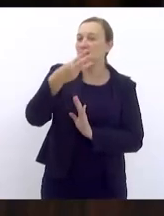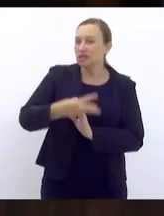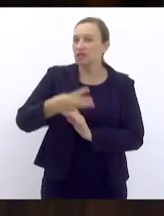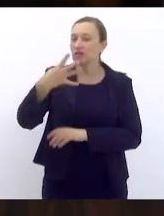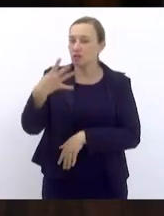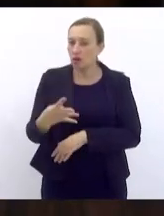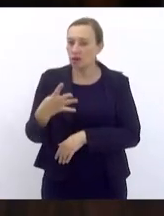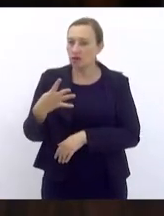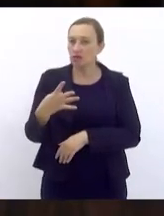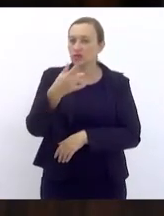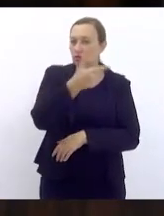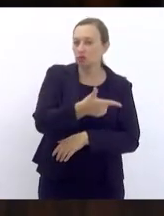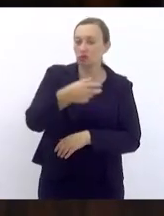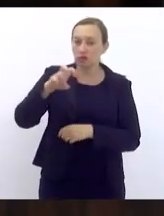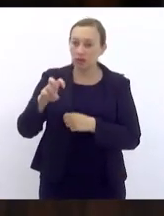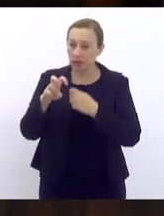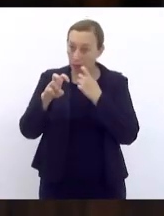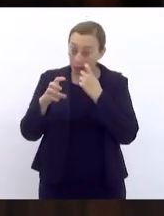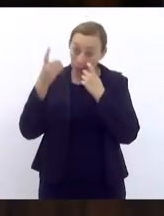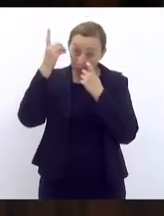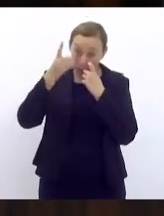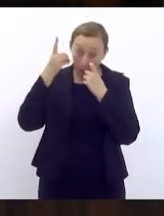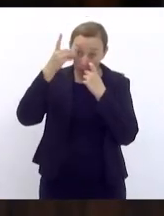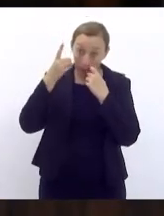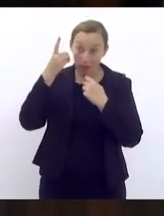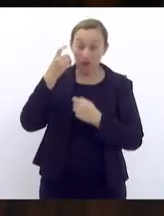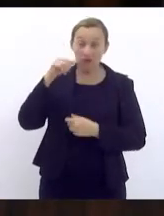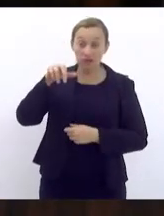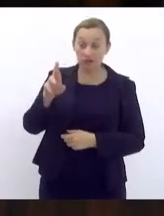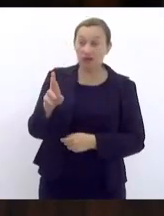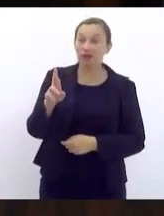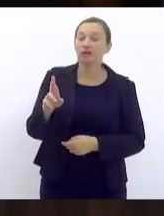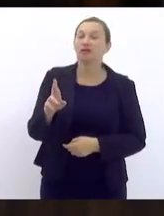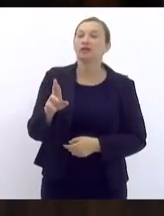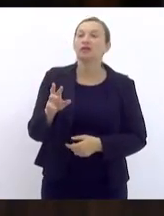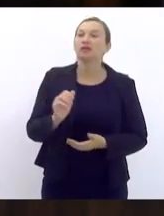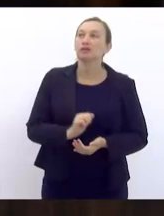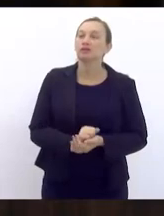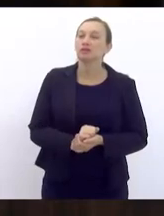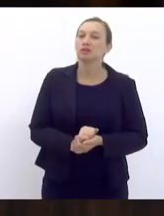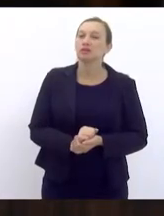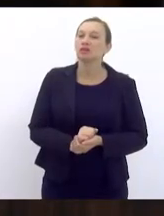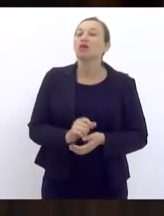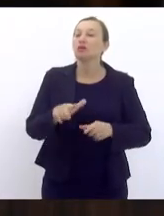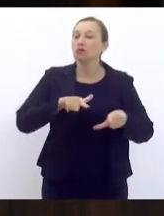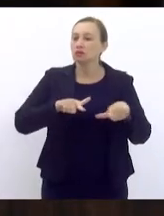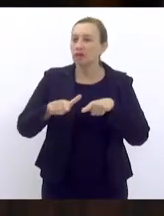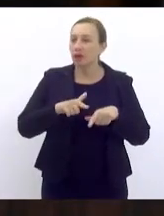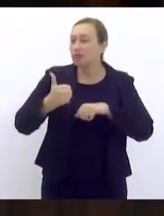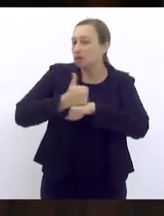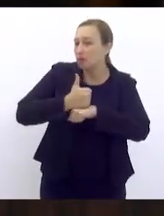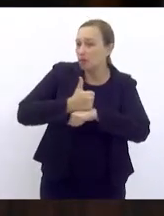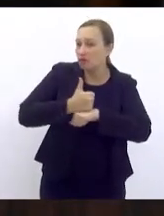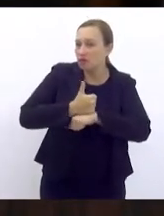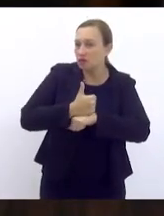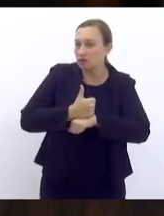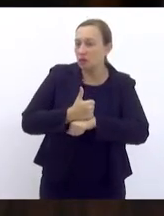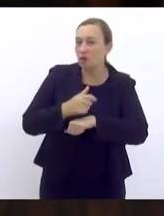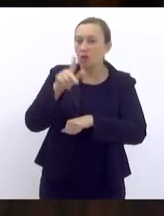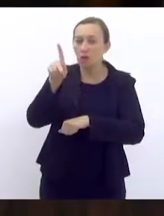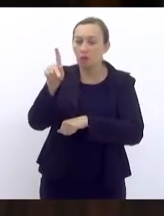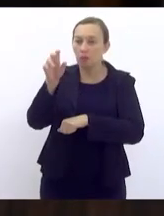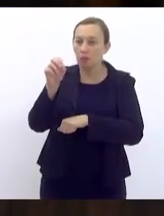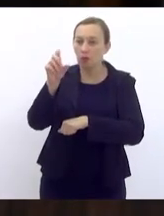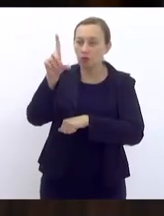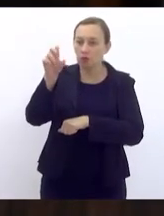234 de 2015, de autoria do deputado Rosenberg Reis, que dispõe sobre o exercício da profissão de hipodólogo no